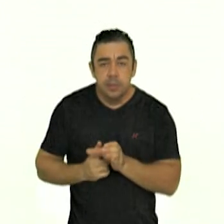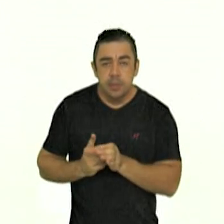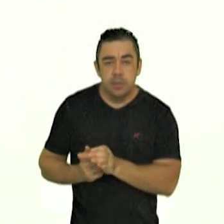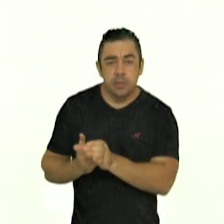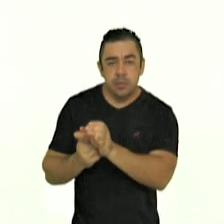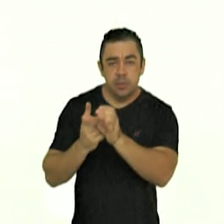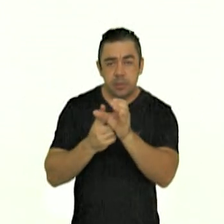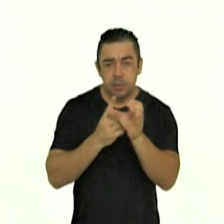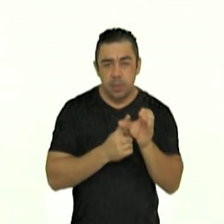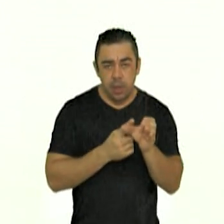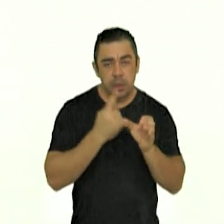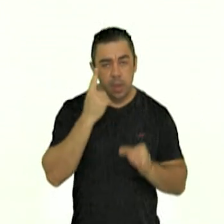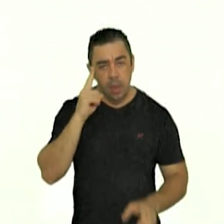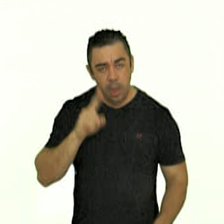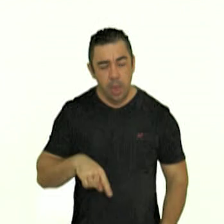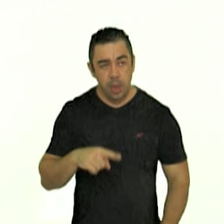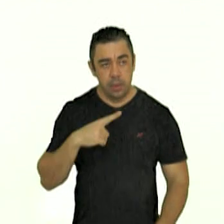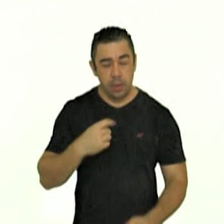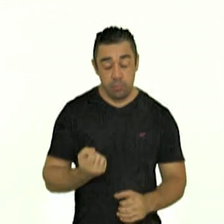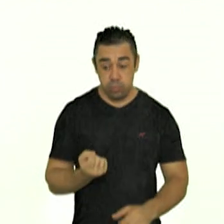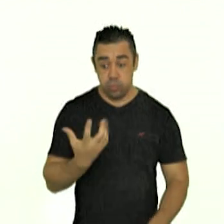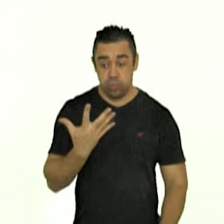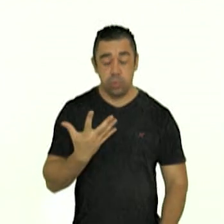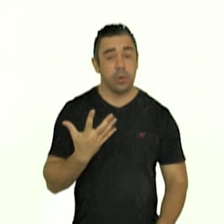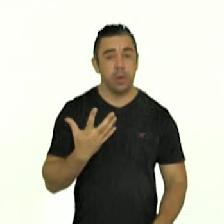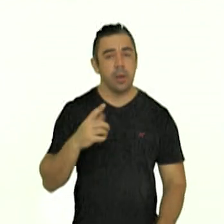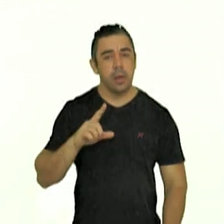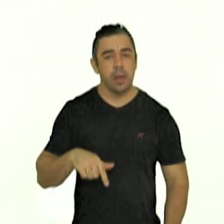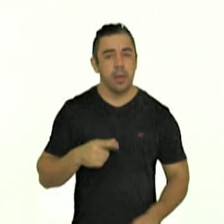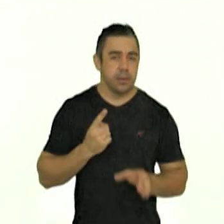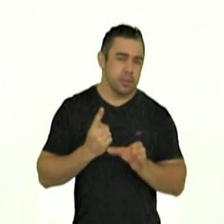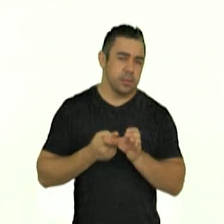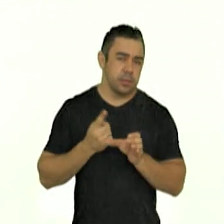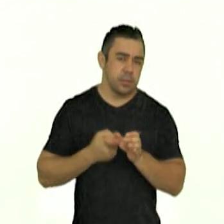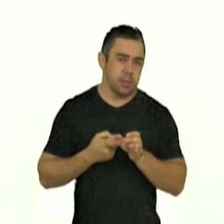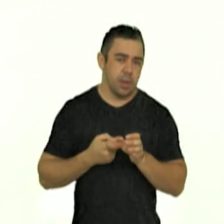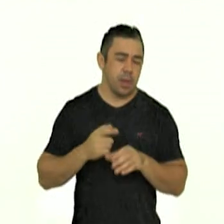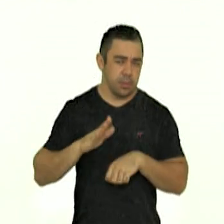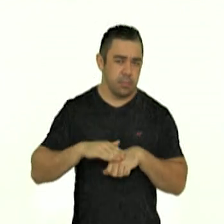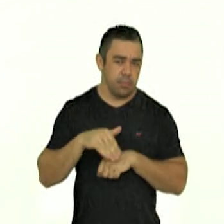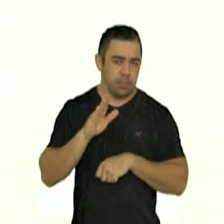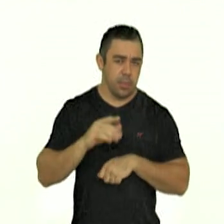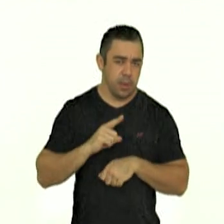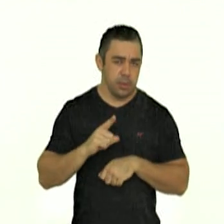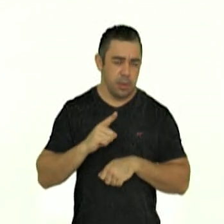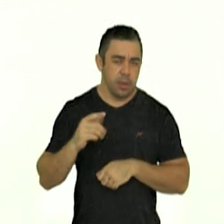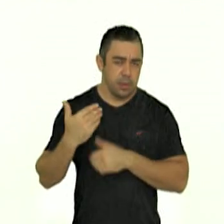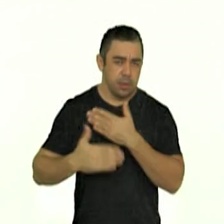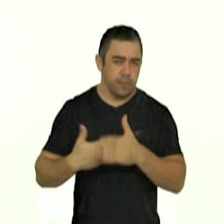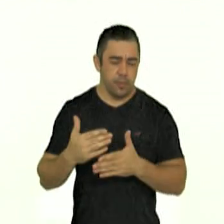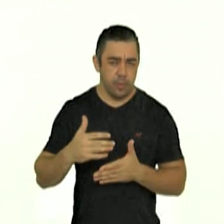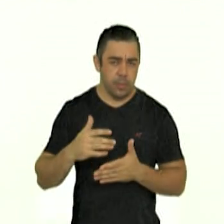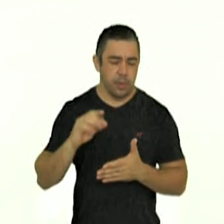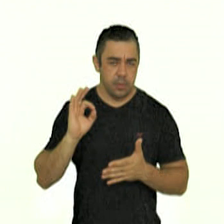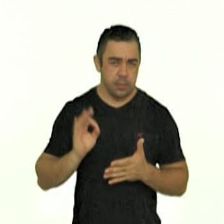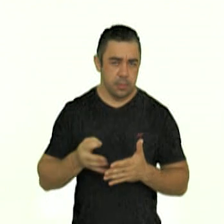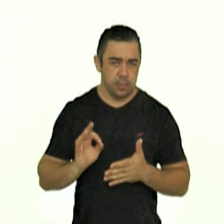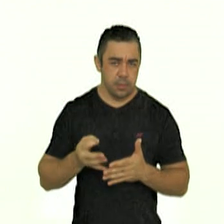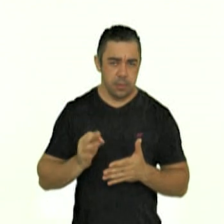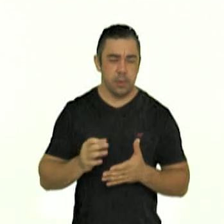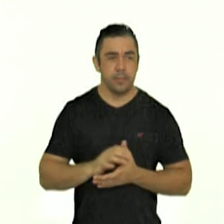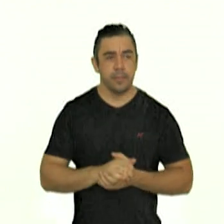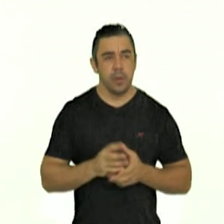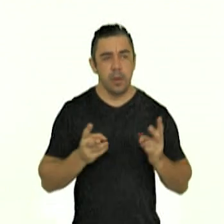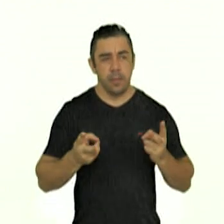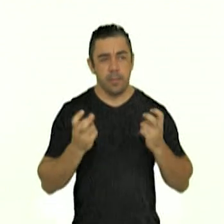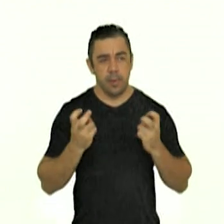aqui, Quanto mais luminoso for o local, você tem mais aglomerados urbanos, mais desenvolvimento industrial, A gente pode